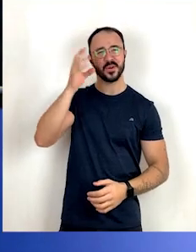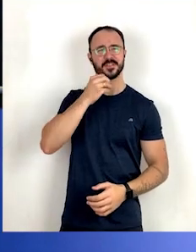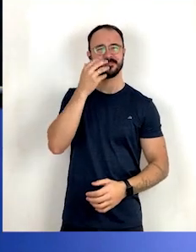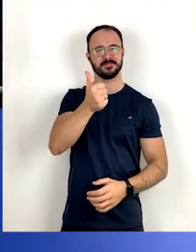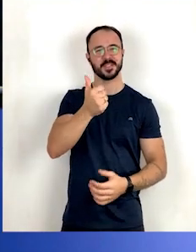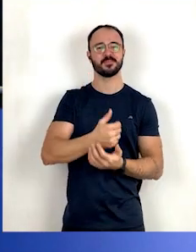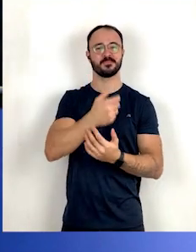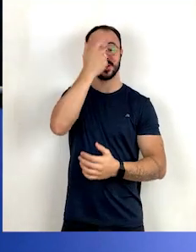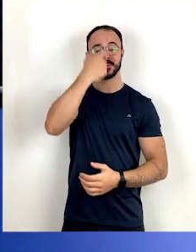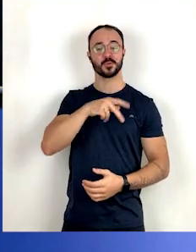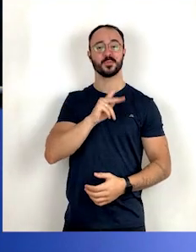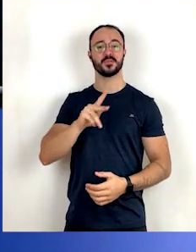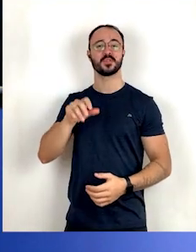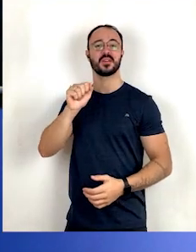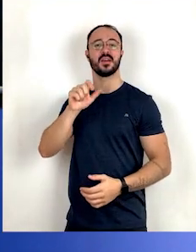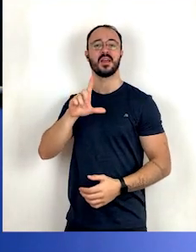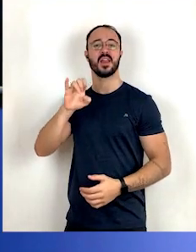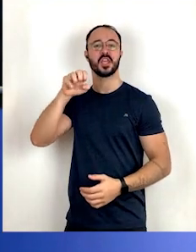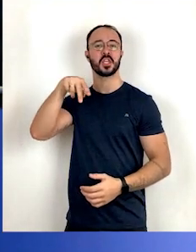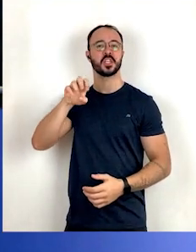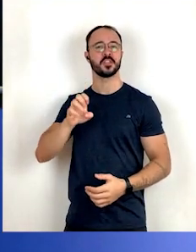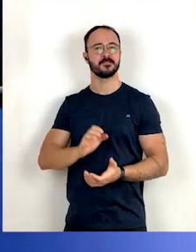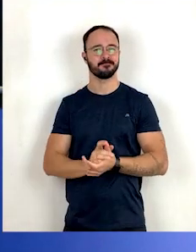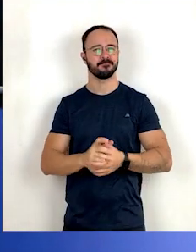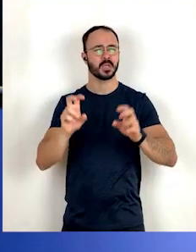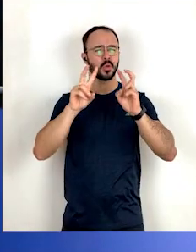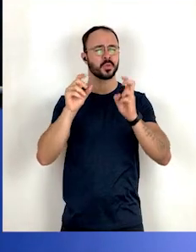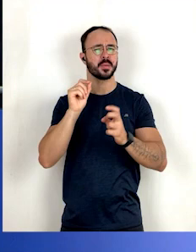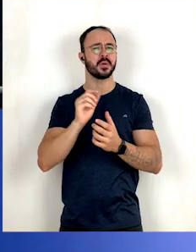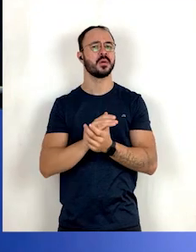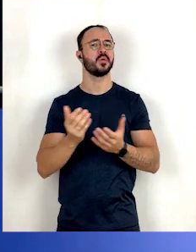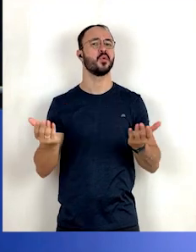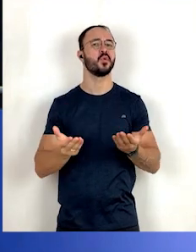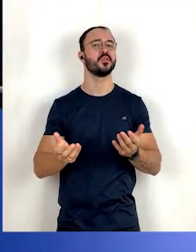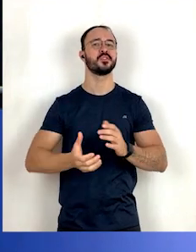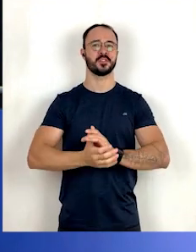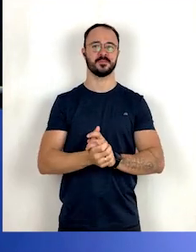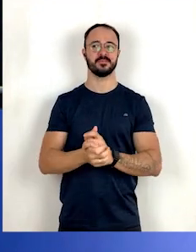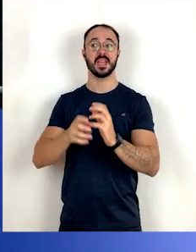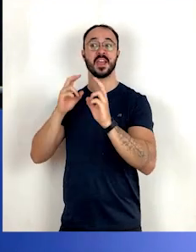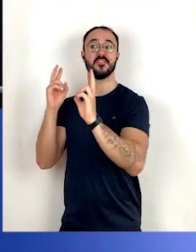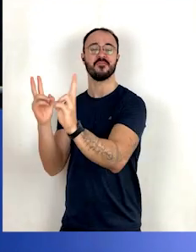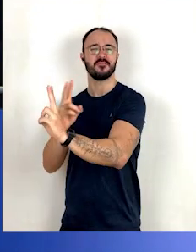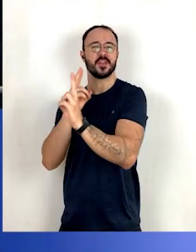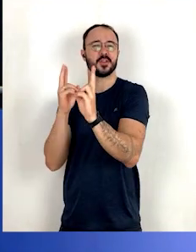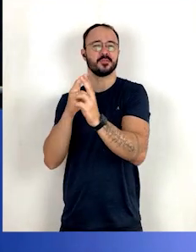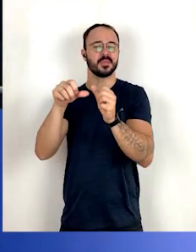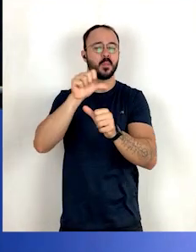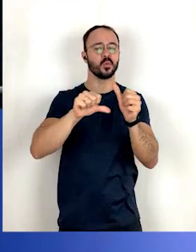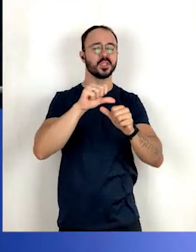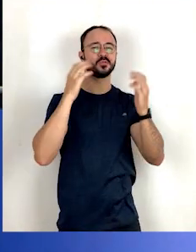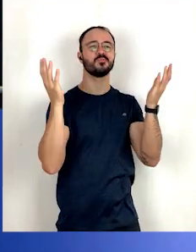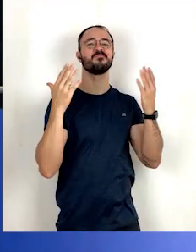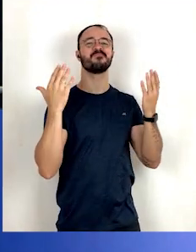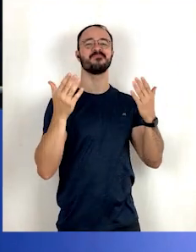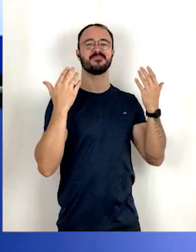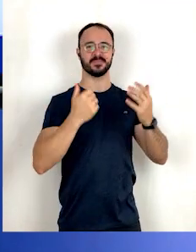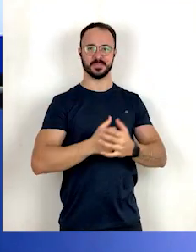Olá, alunos, tudo bem? Eu sou a professora Aline e o tema da nossa aula de hoje é ventos e alterações climáticas. Vamos